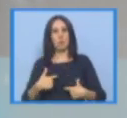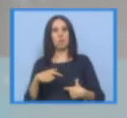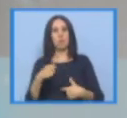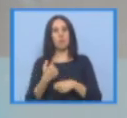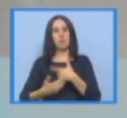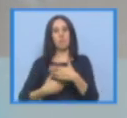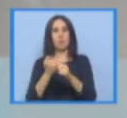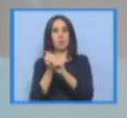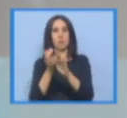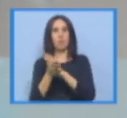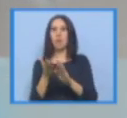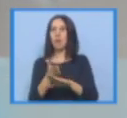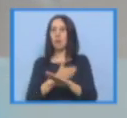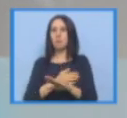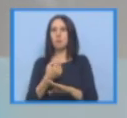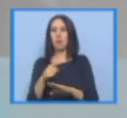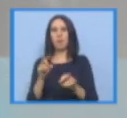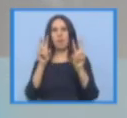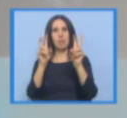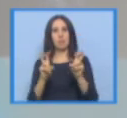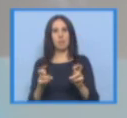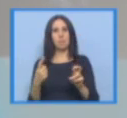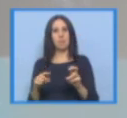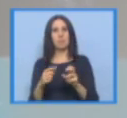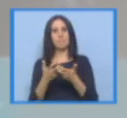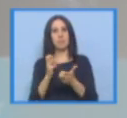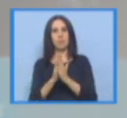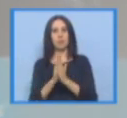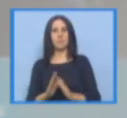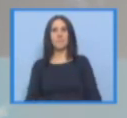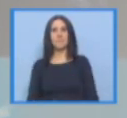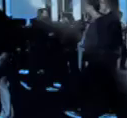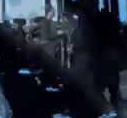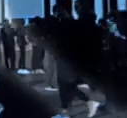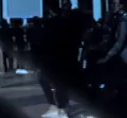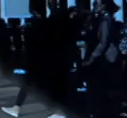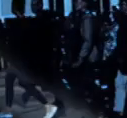atividade laboral. Antes, porém, vamos aos temas da atualidade religiosa.